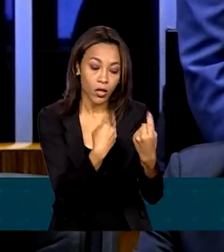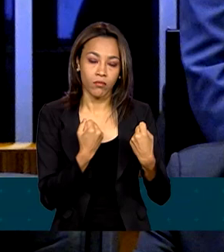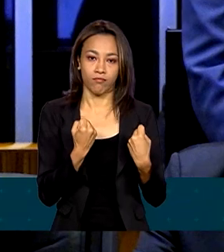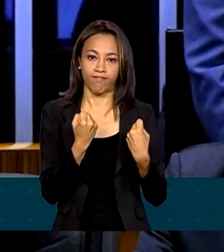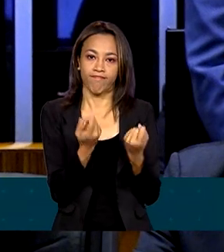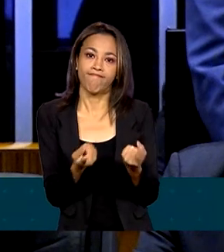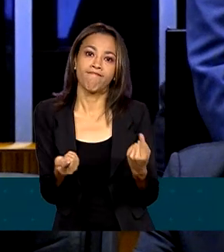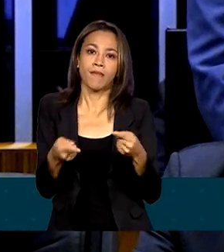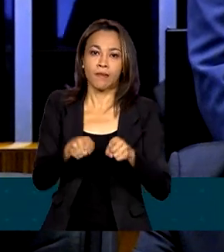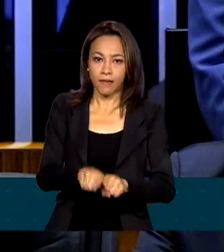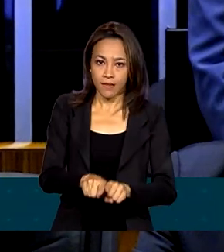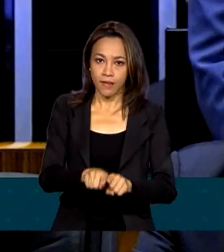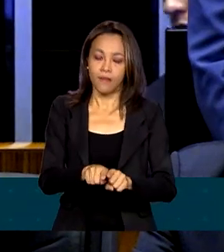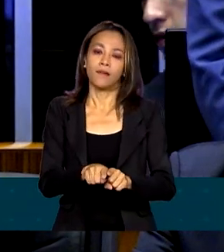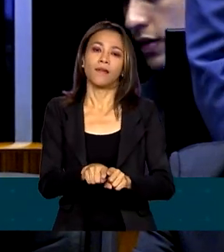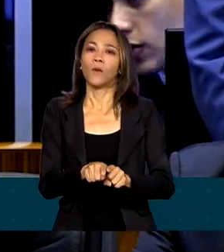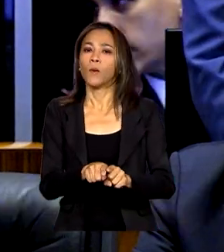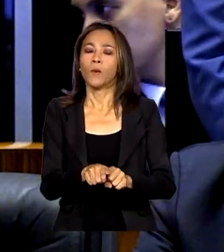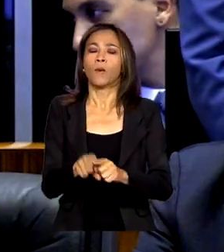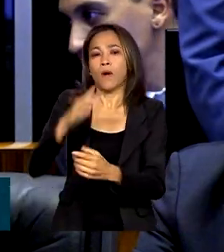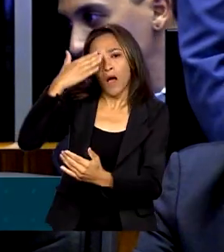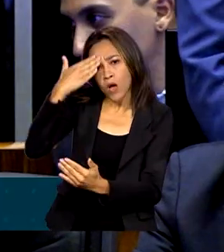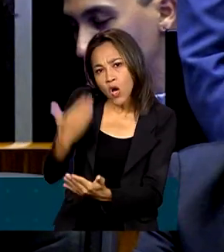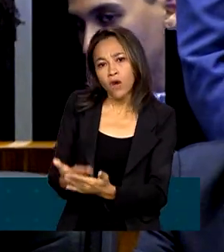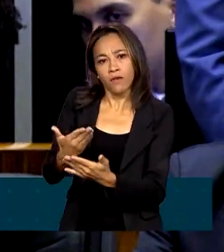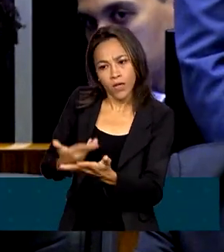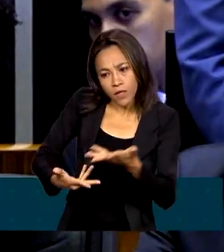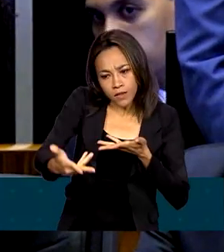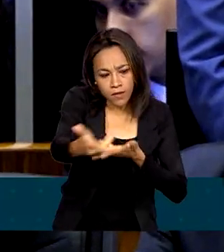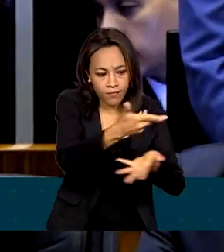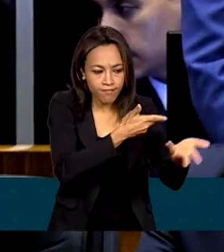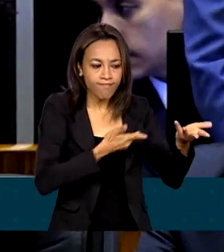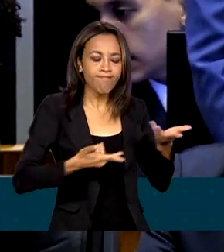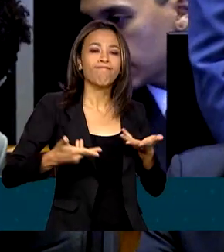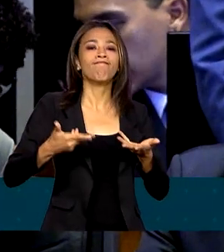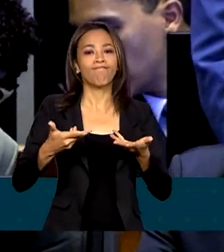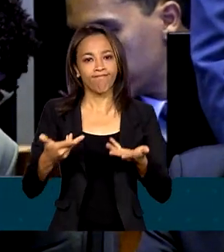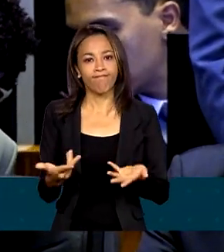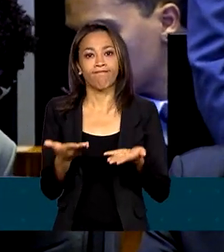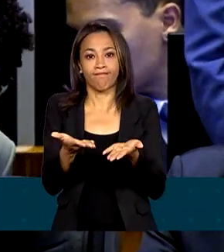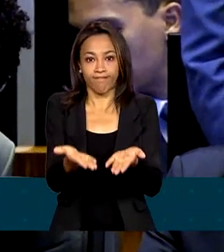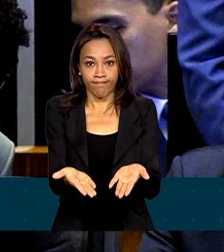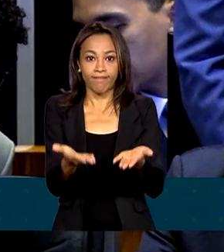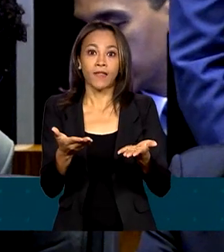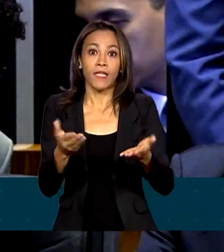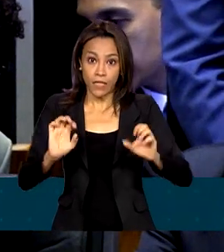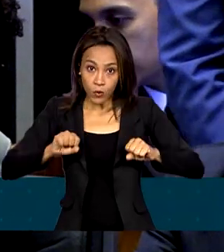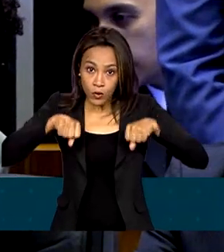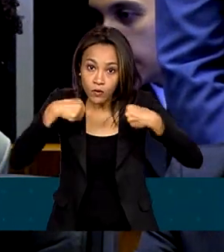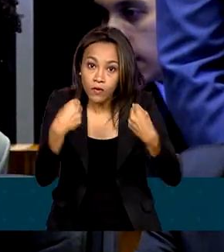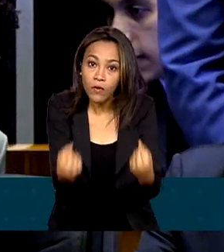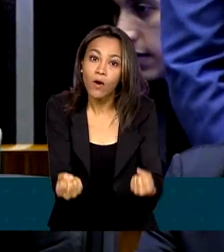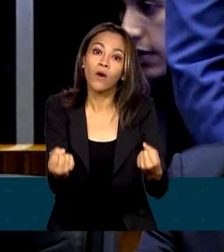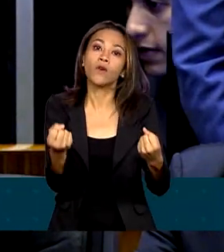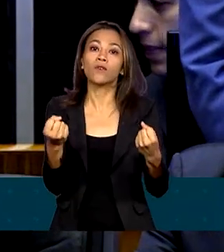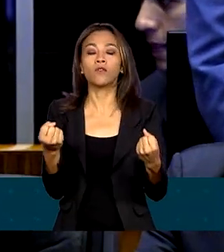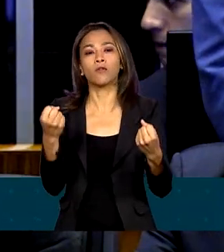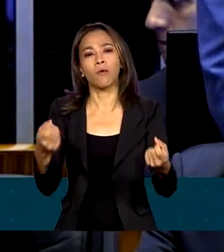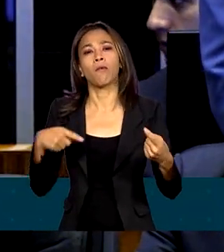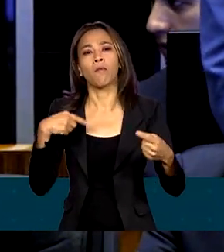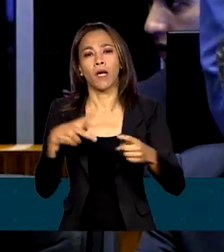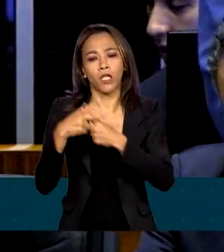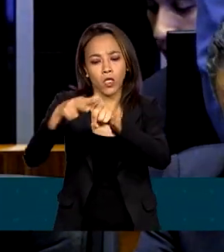parceria, a confiança mútua e a nação de esforços pela reconstrução do